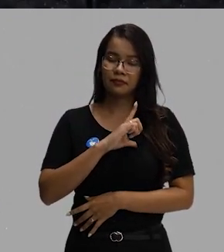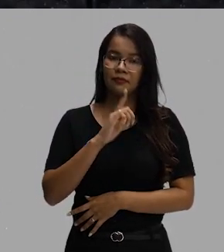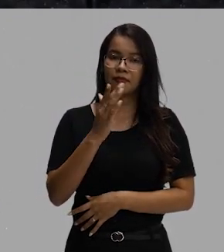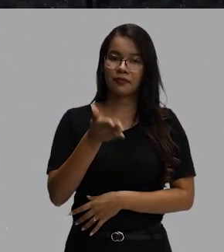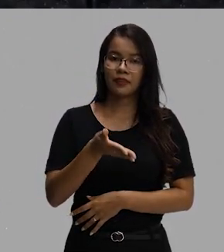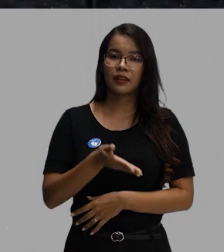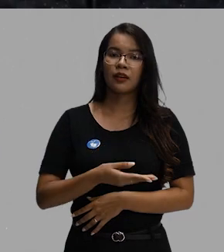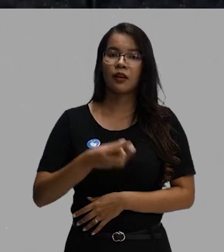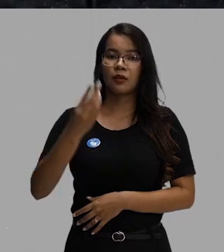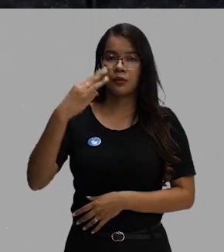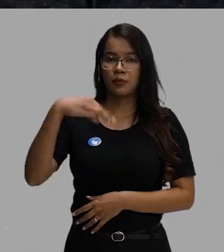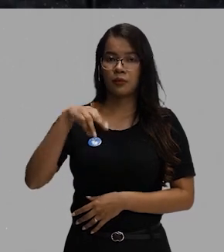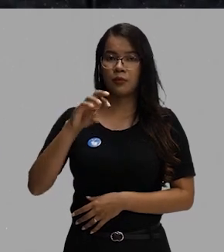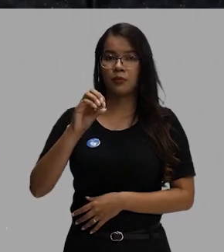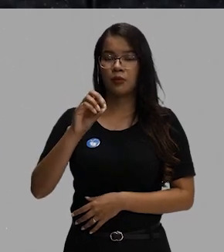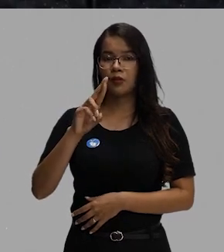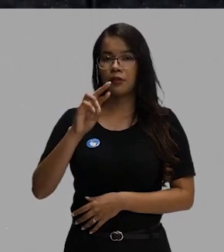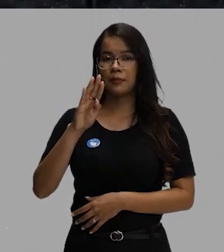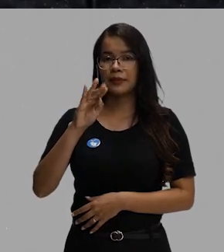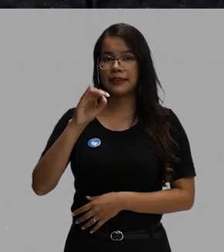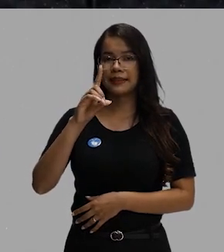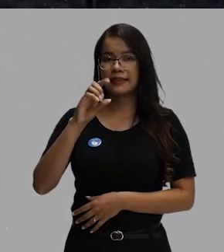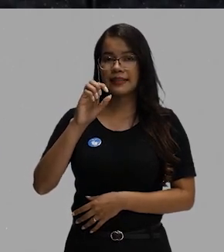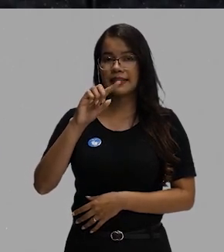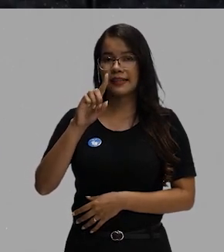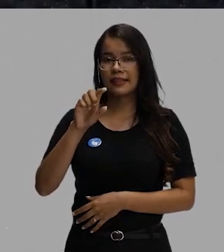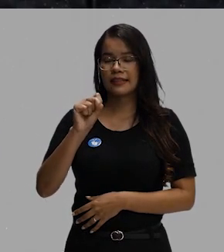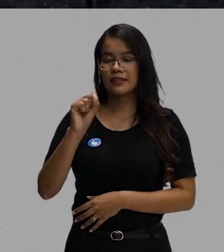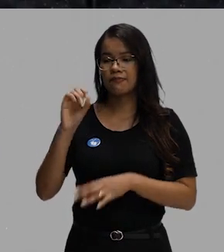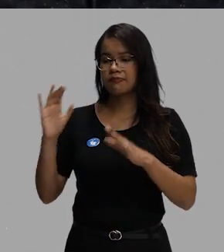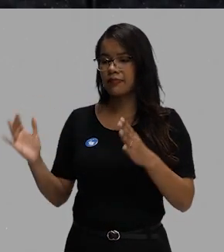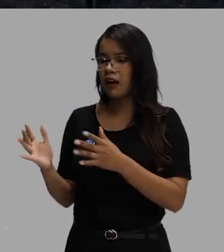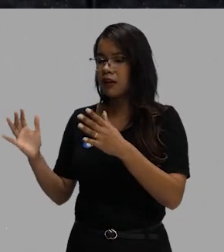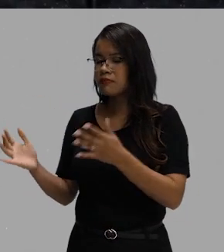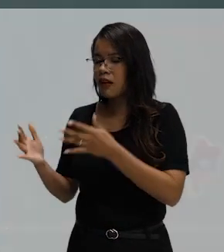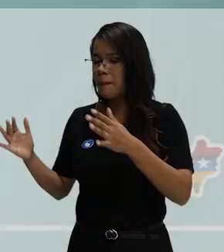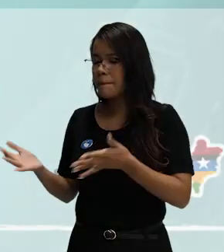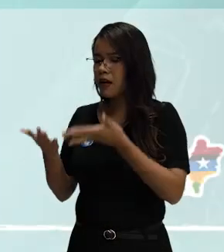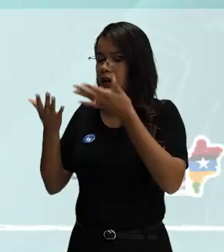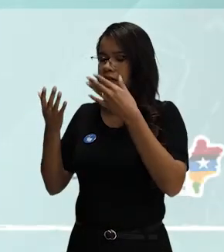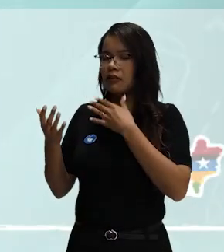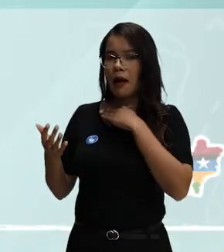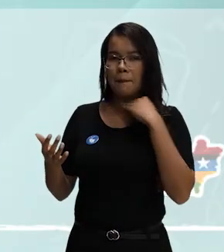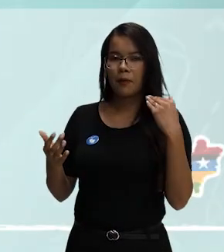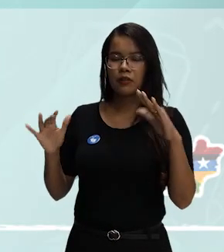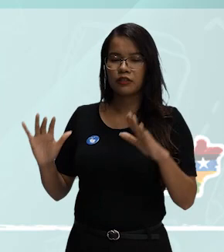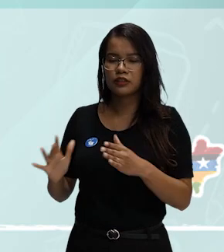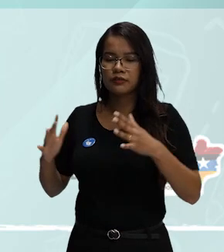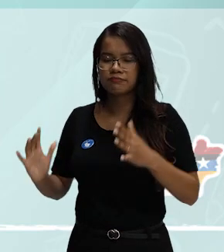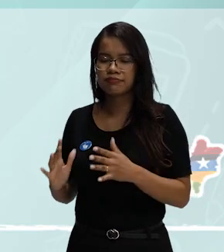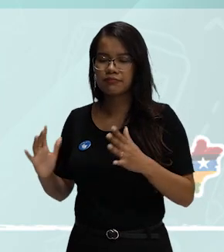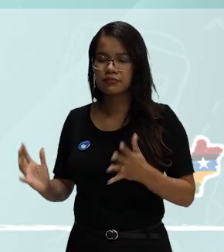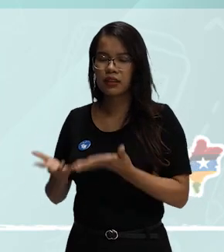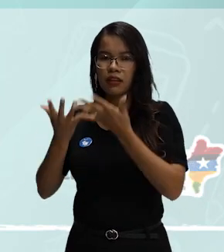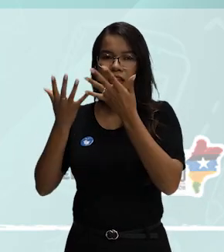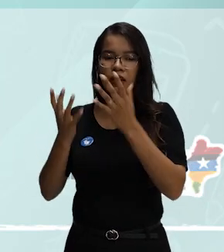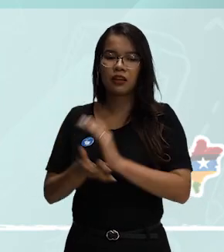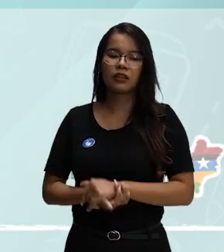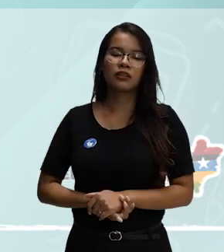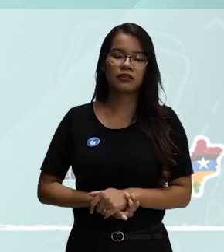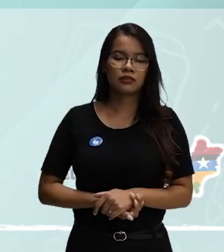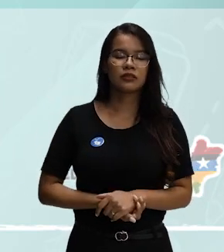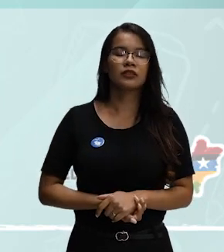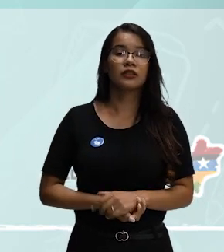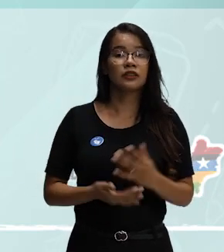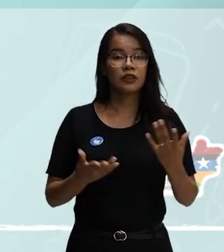culto à morte, o pessimismo, certo? Então, em cima dessas características que você vai analisar o poema